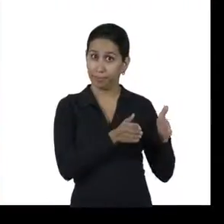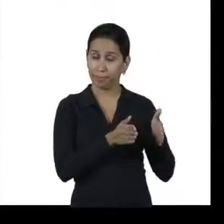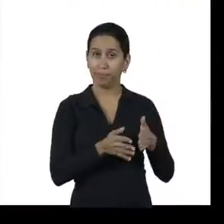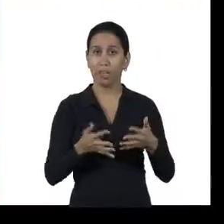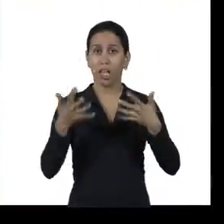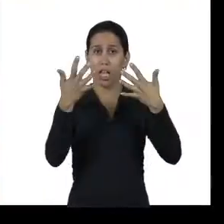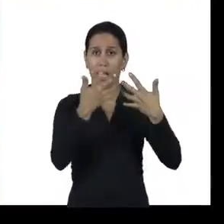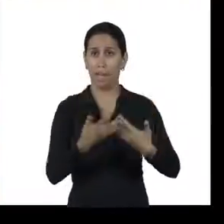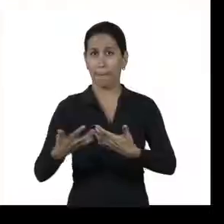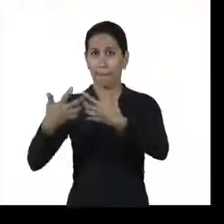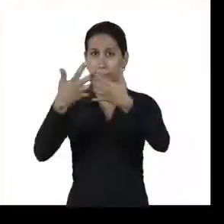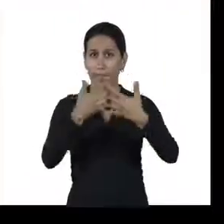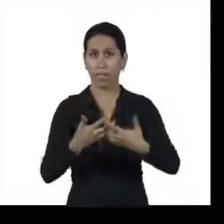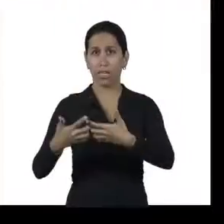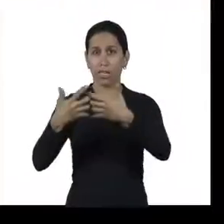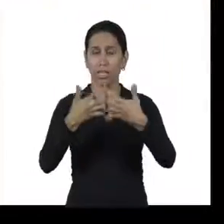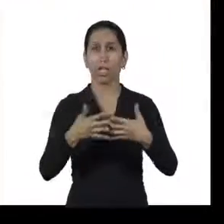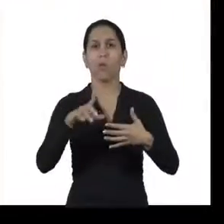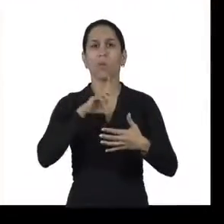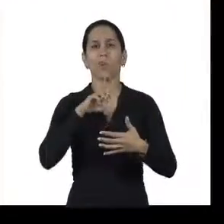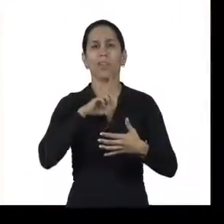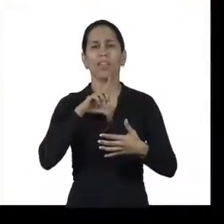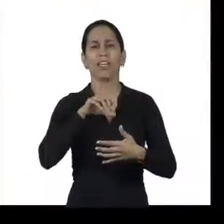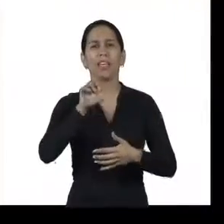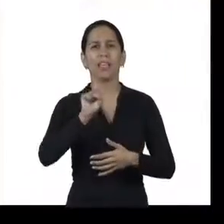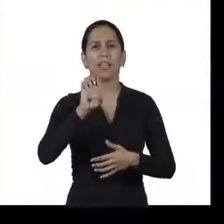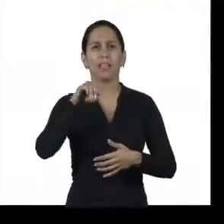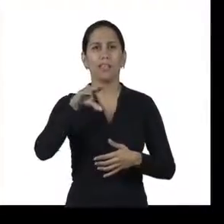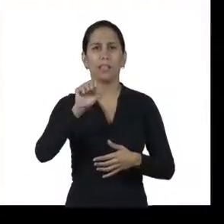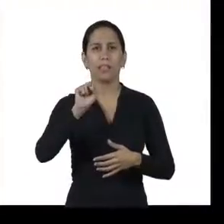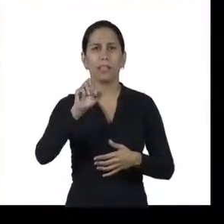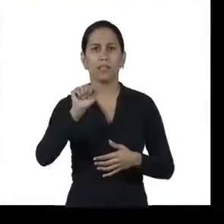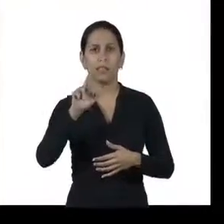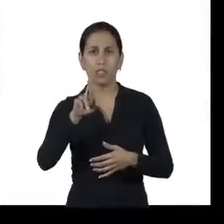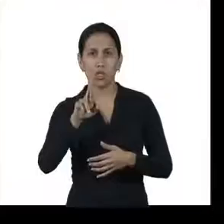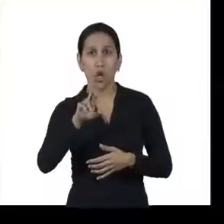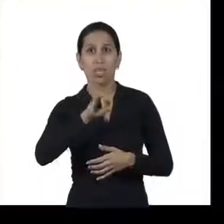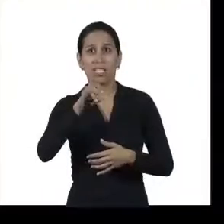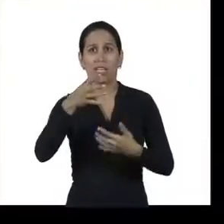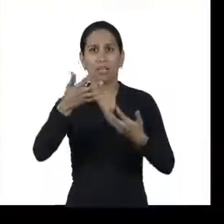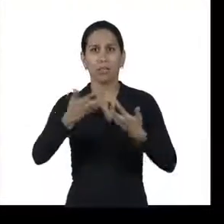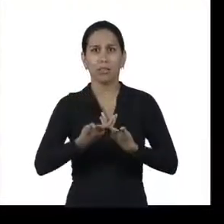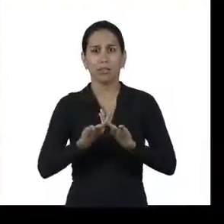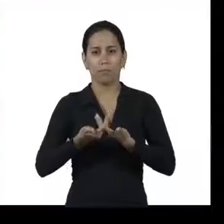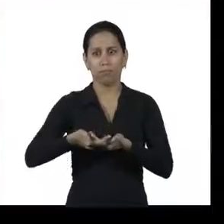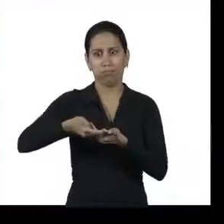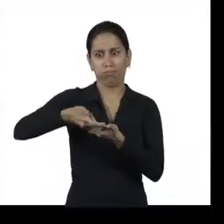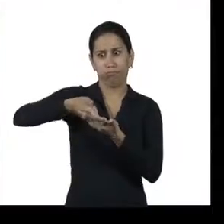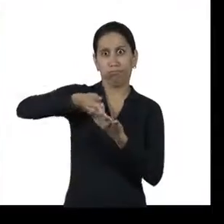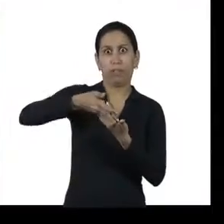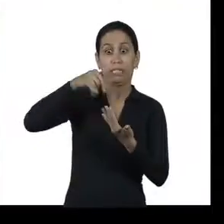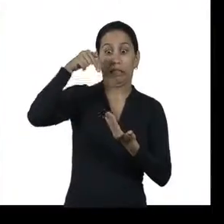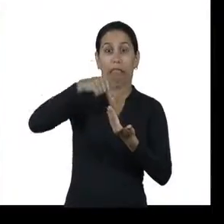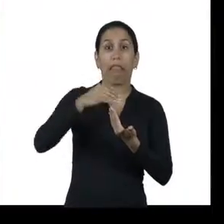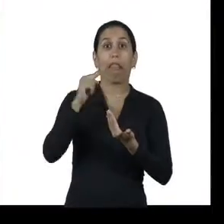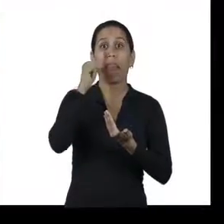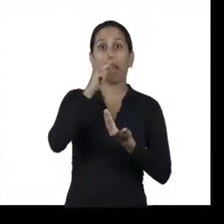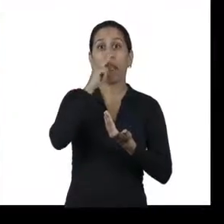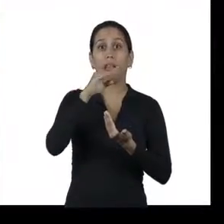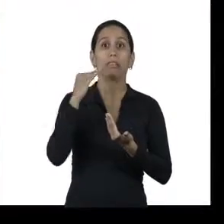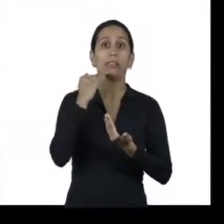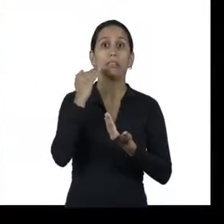precisam contar com sensor para não elevar a báscula caso a tampa traseira não abra,